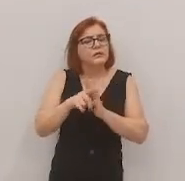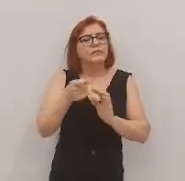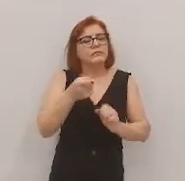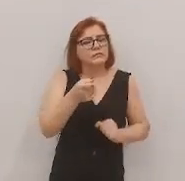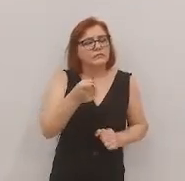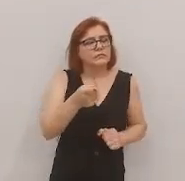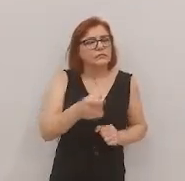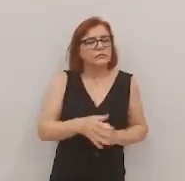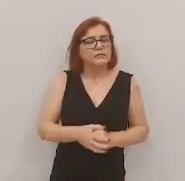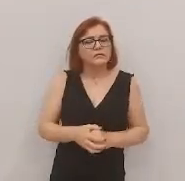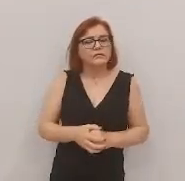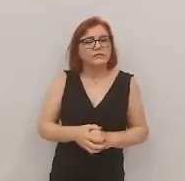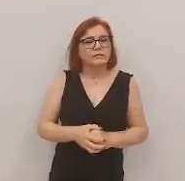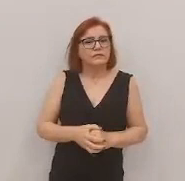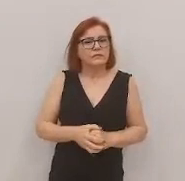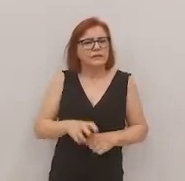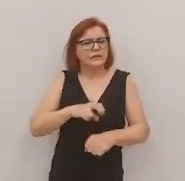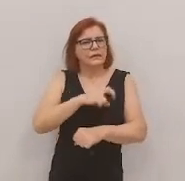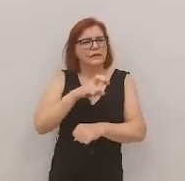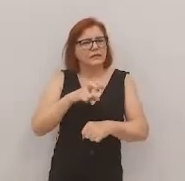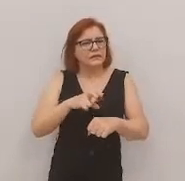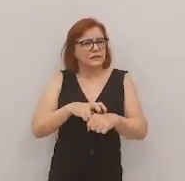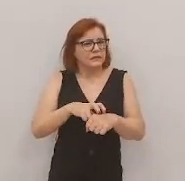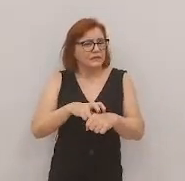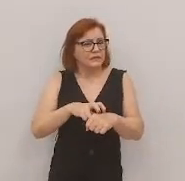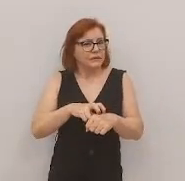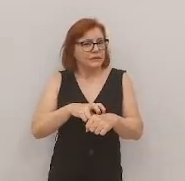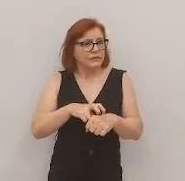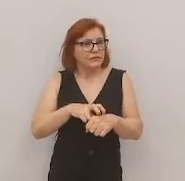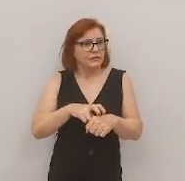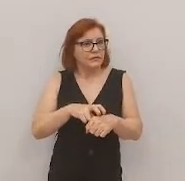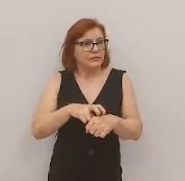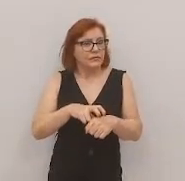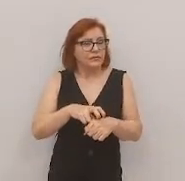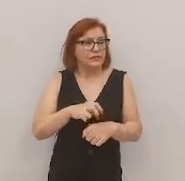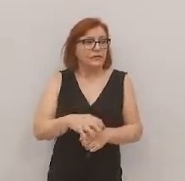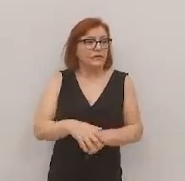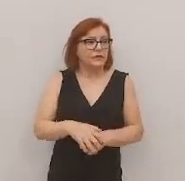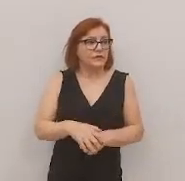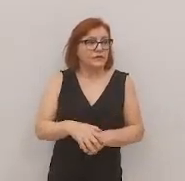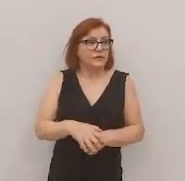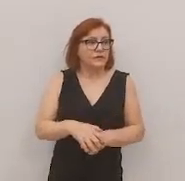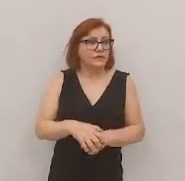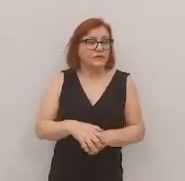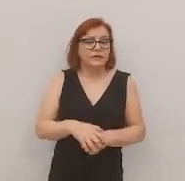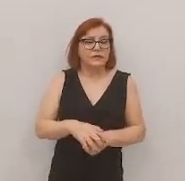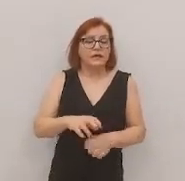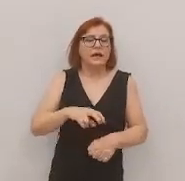ela não podia sem